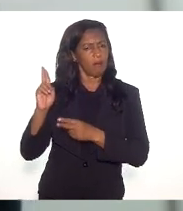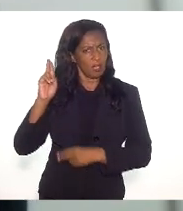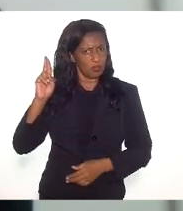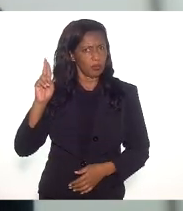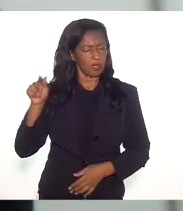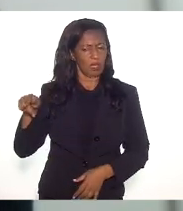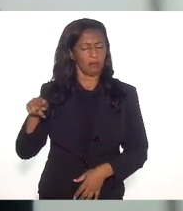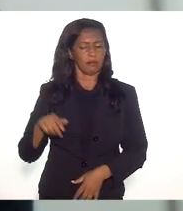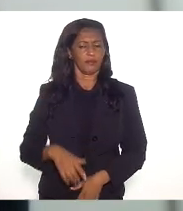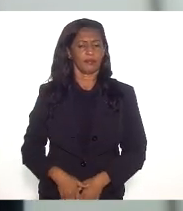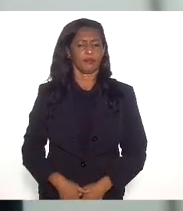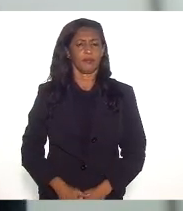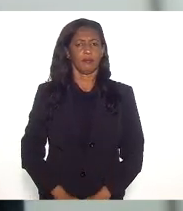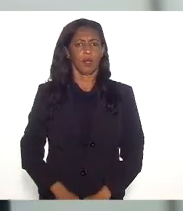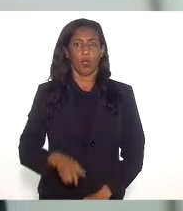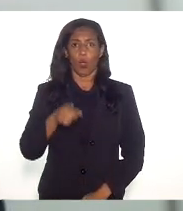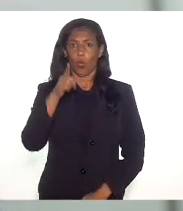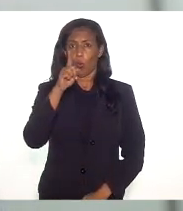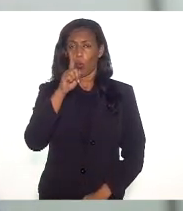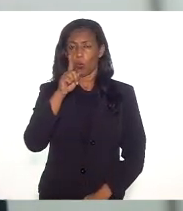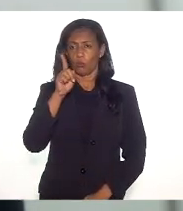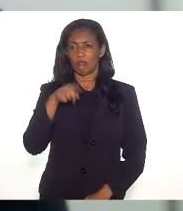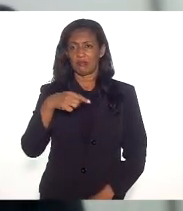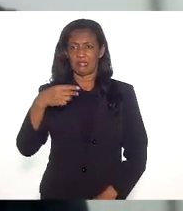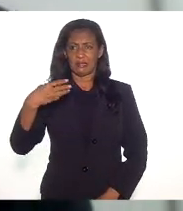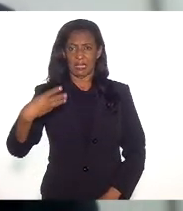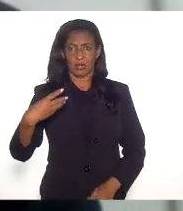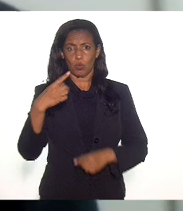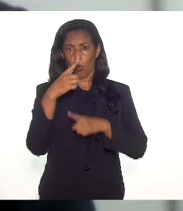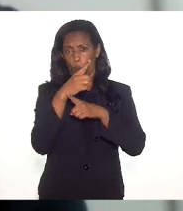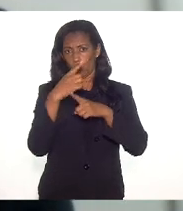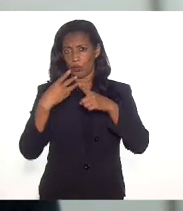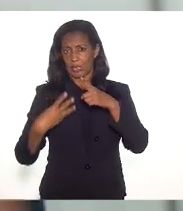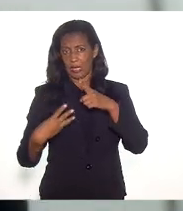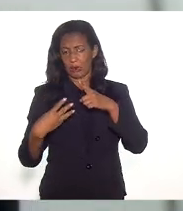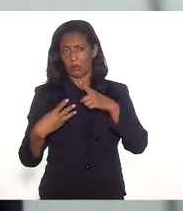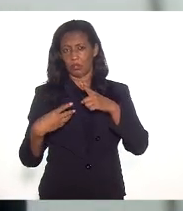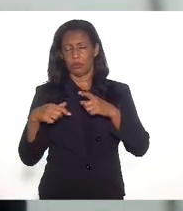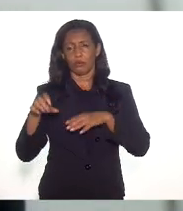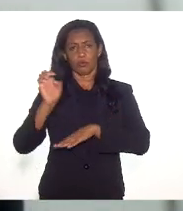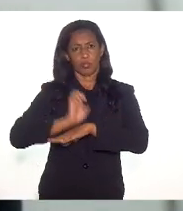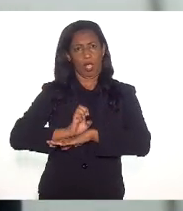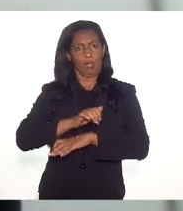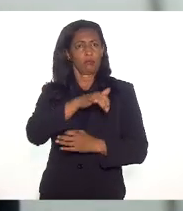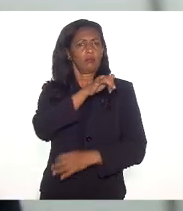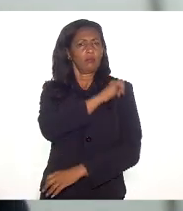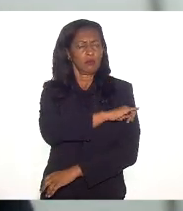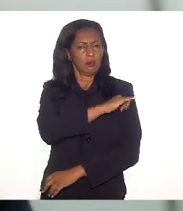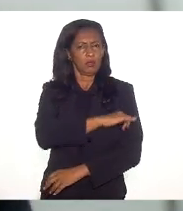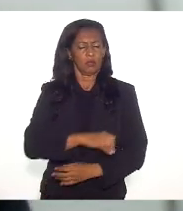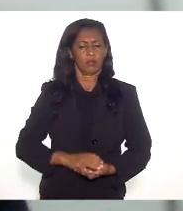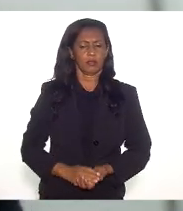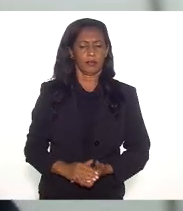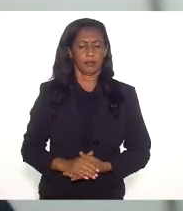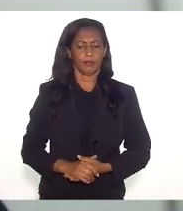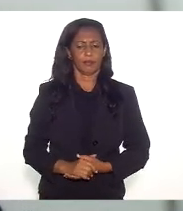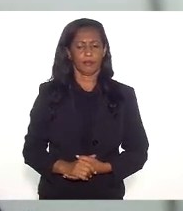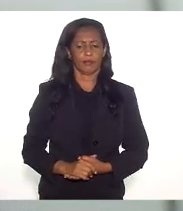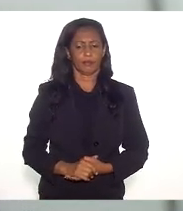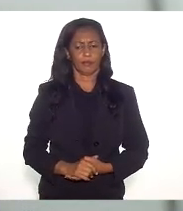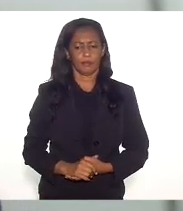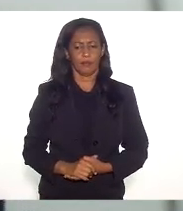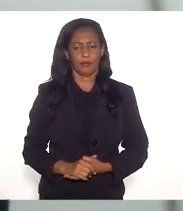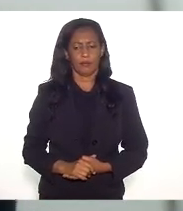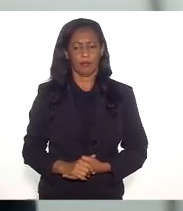praticamente por um terço do PIB do estado do Rio de Janeiro. Então, em